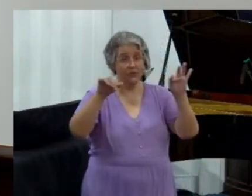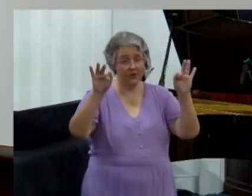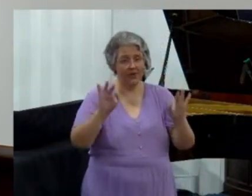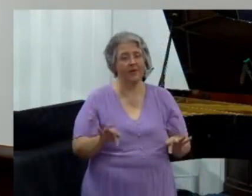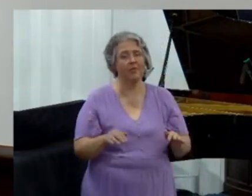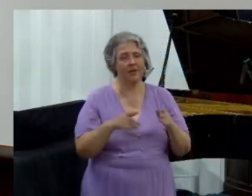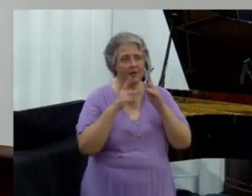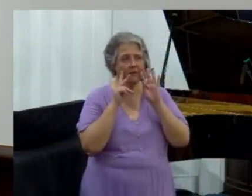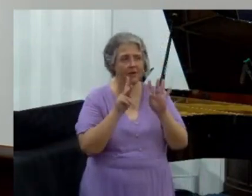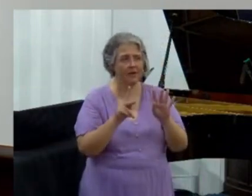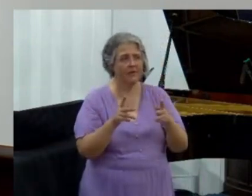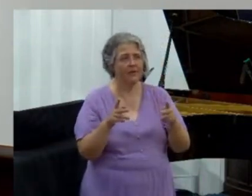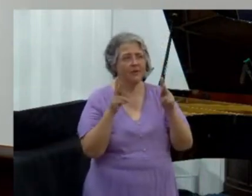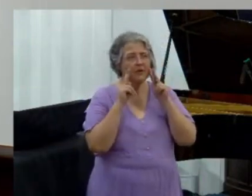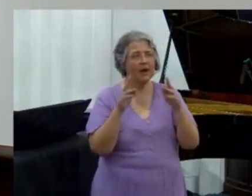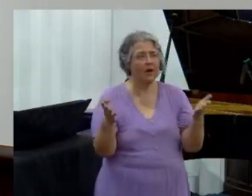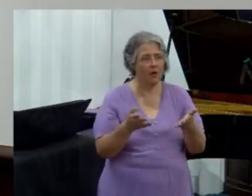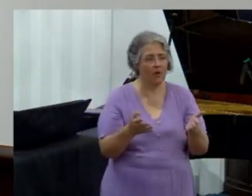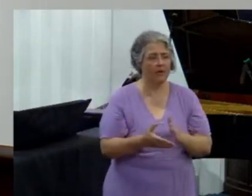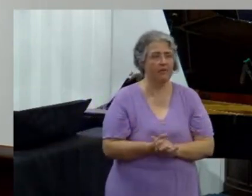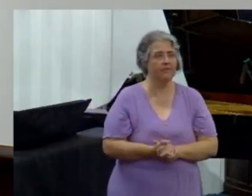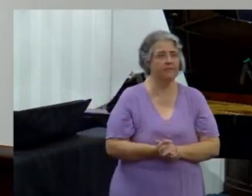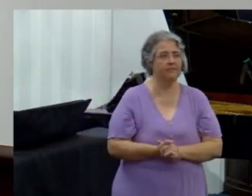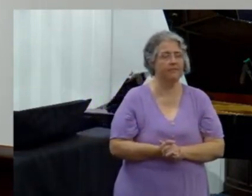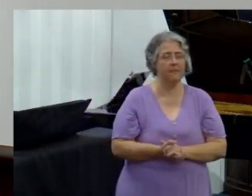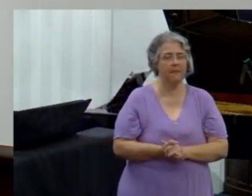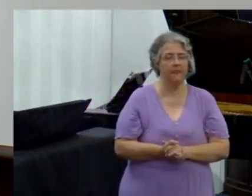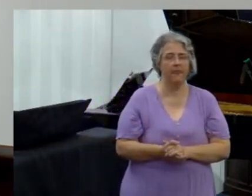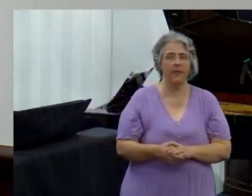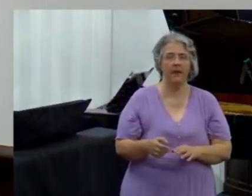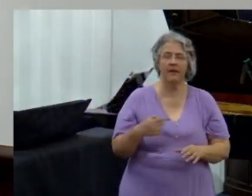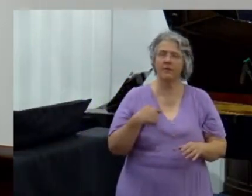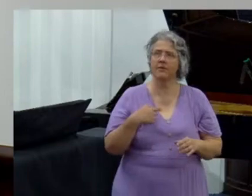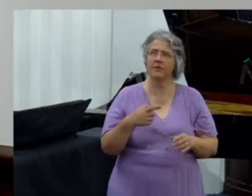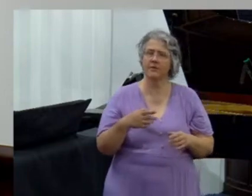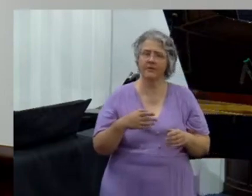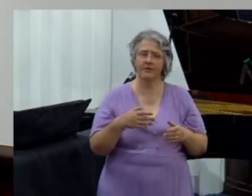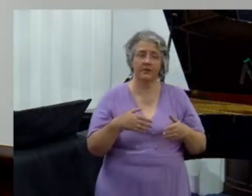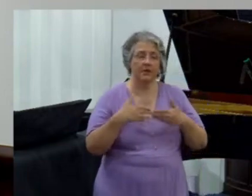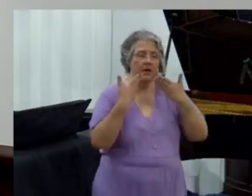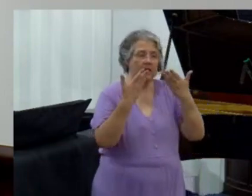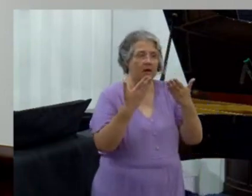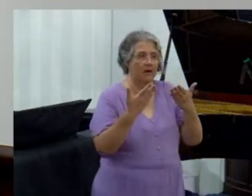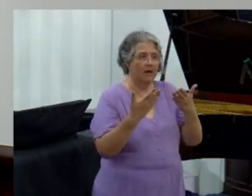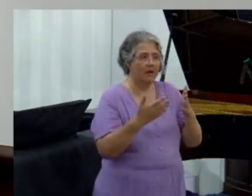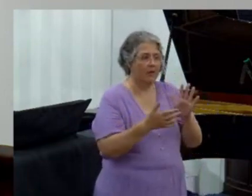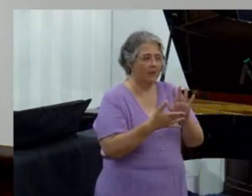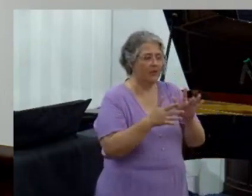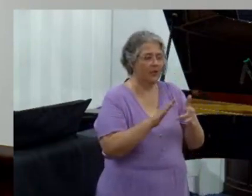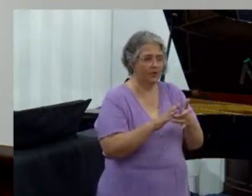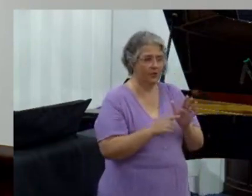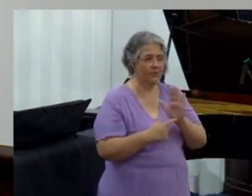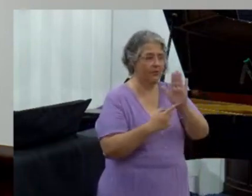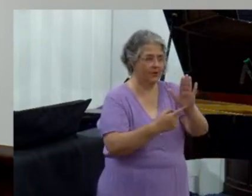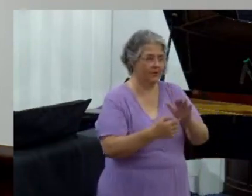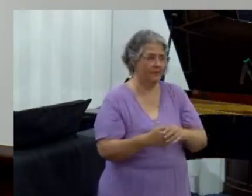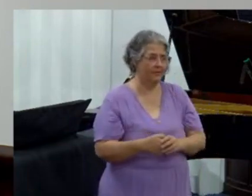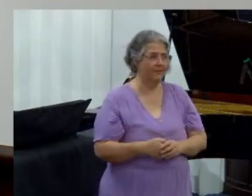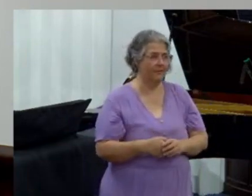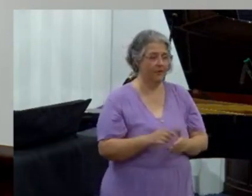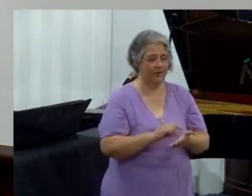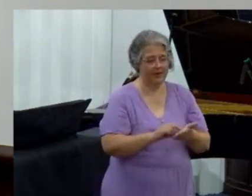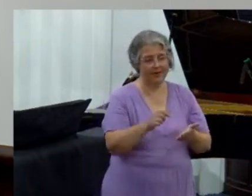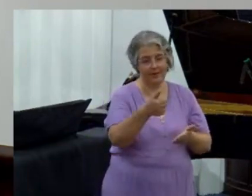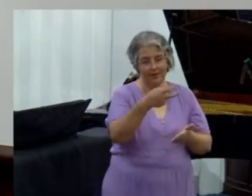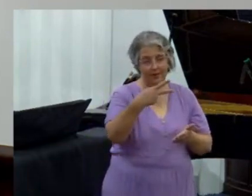estava cumprindo o seu propósito. Por isso também encontramos a reação de Jesus Cristo, como nós temos descrito aqui a partir